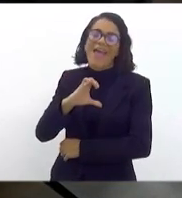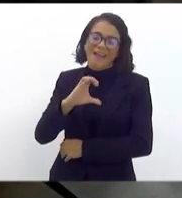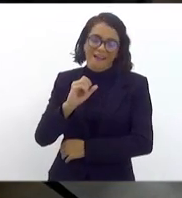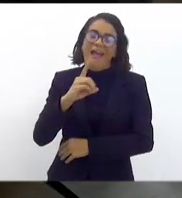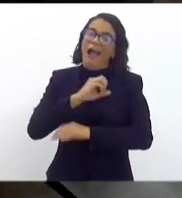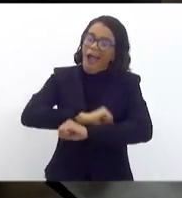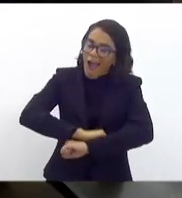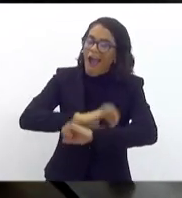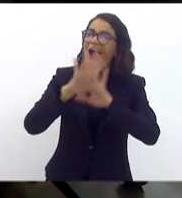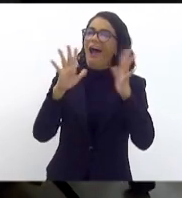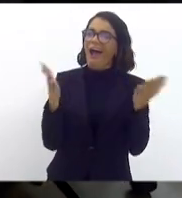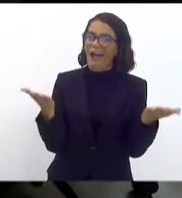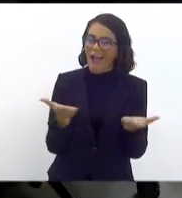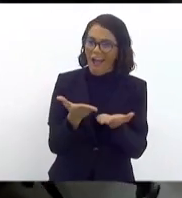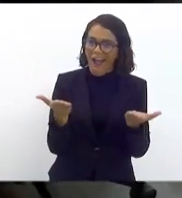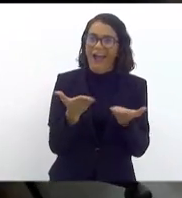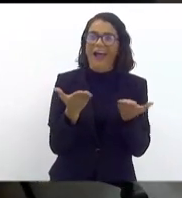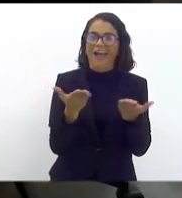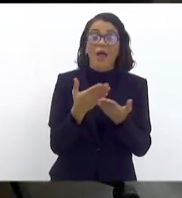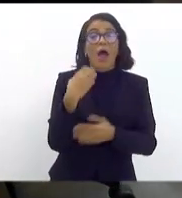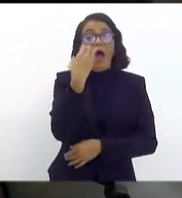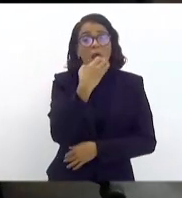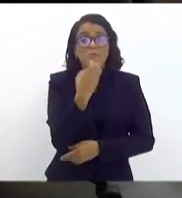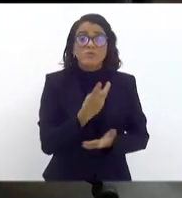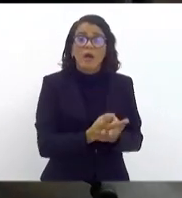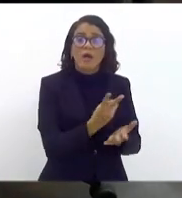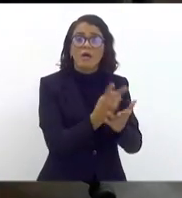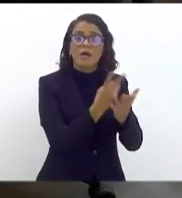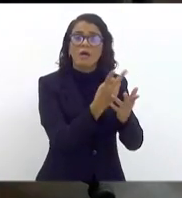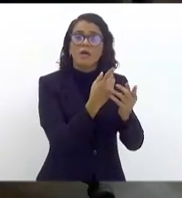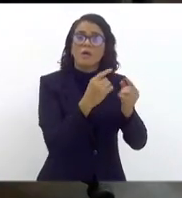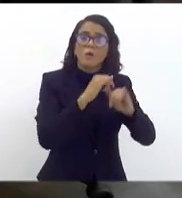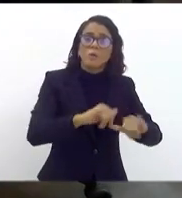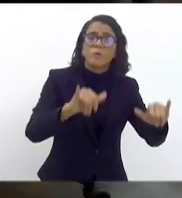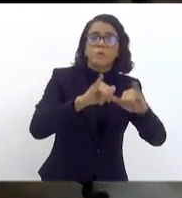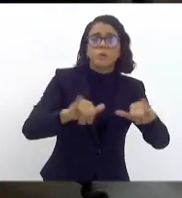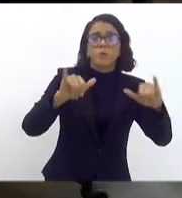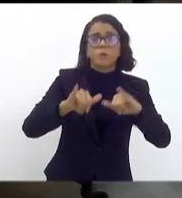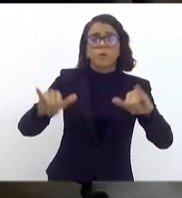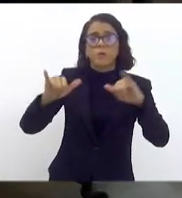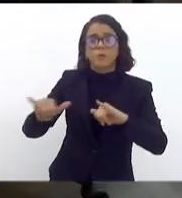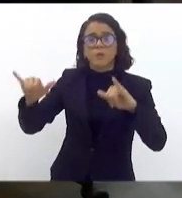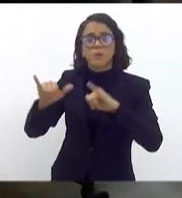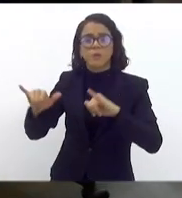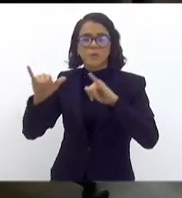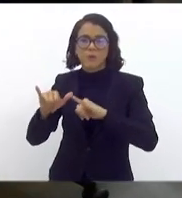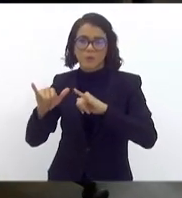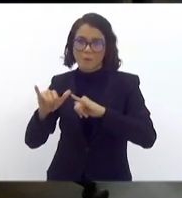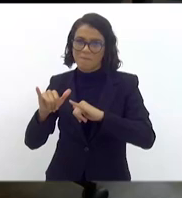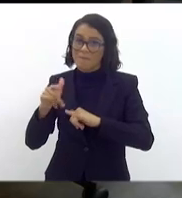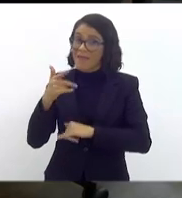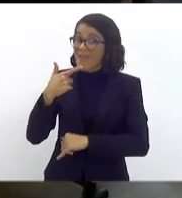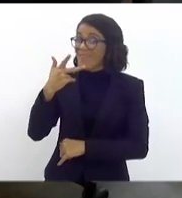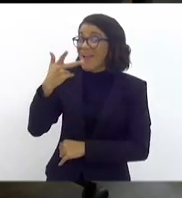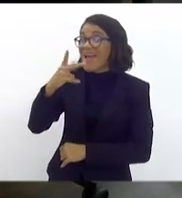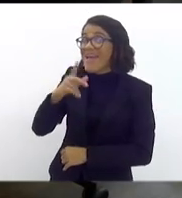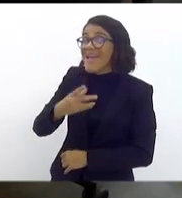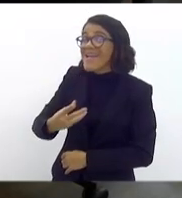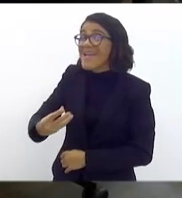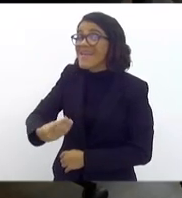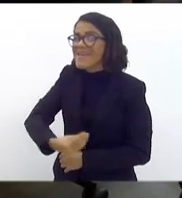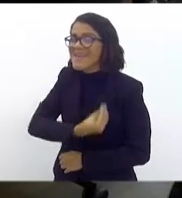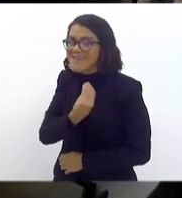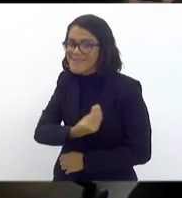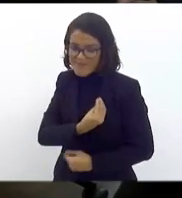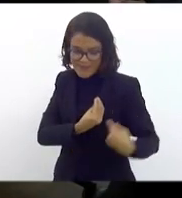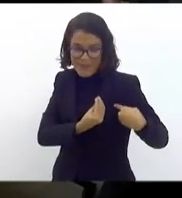ficou claríssima. A música dele continua tocando. Não precisa nem falar da questão da música morte. Na questão do em vida, que é o que o deputado